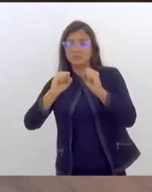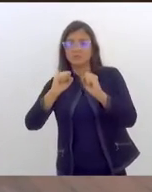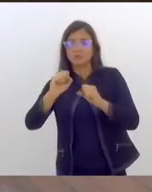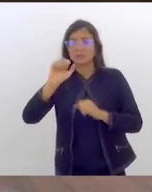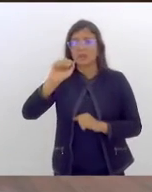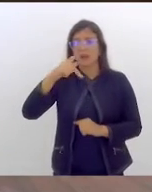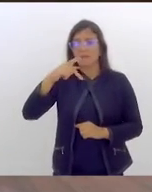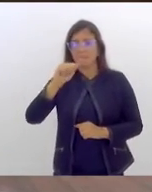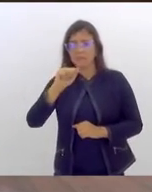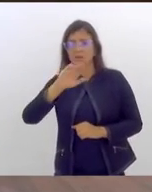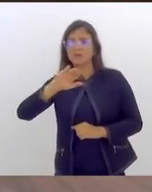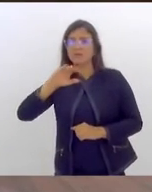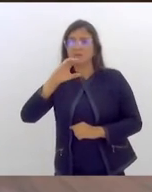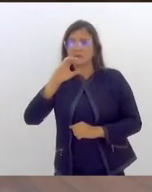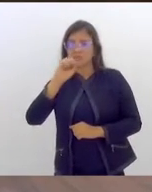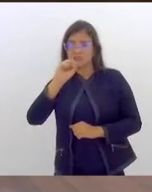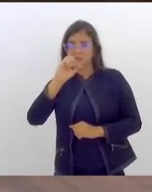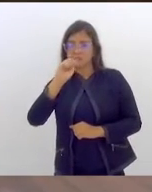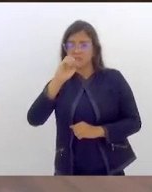Sacopã